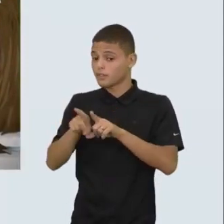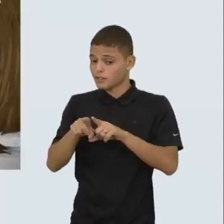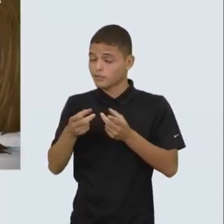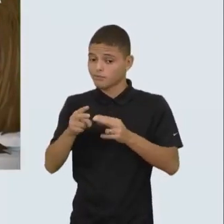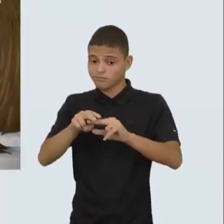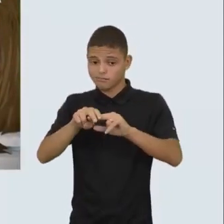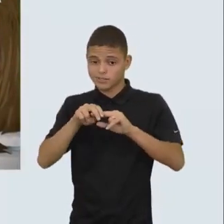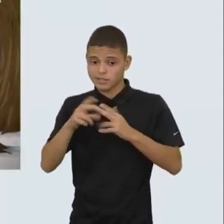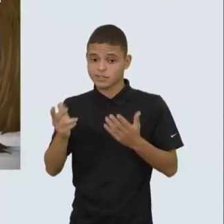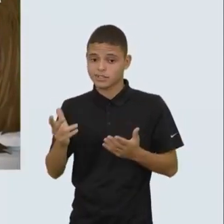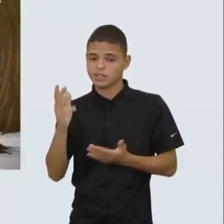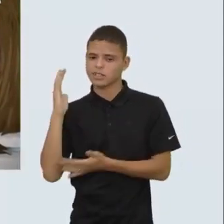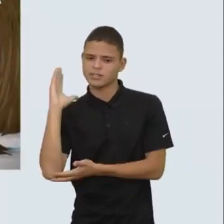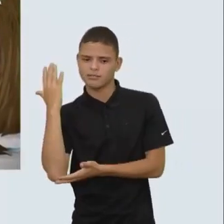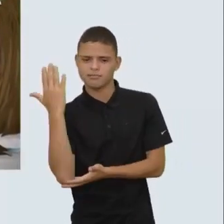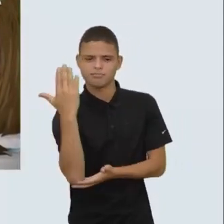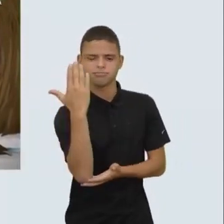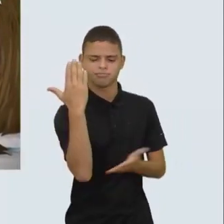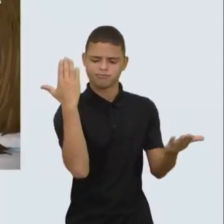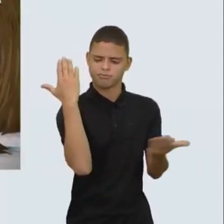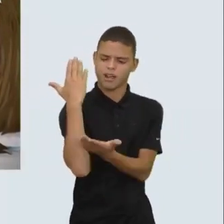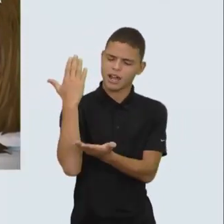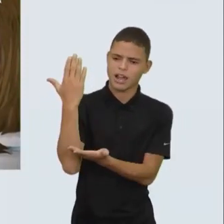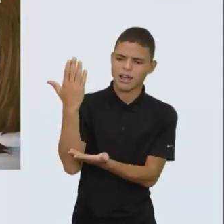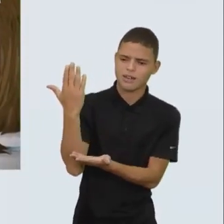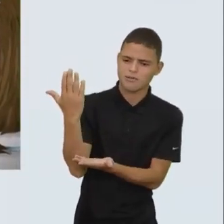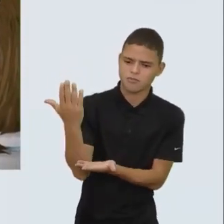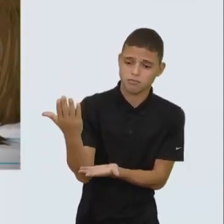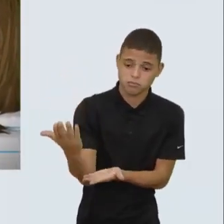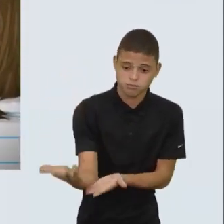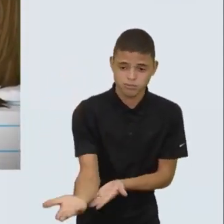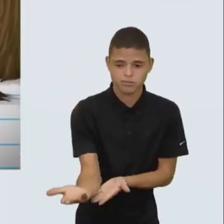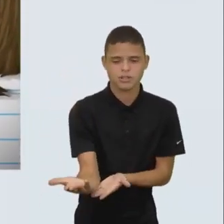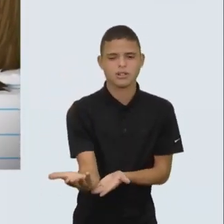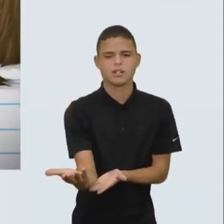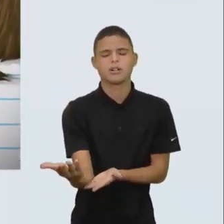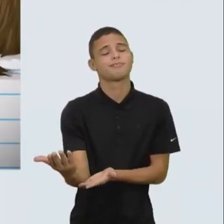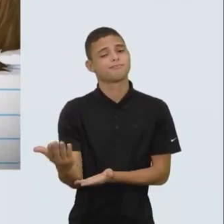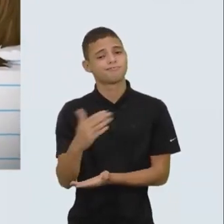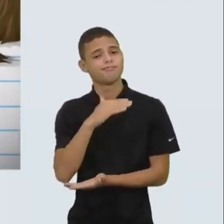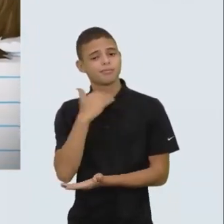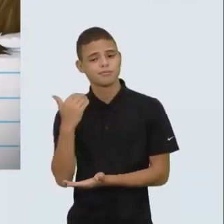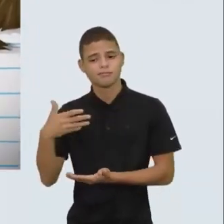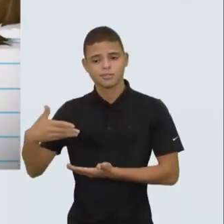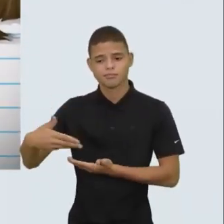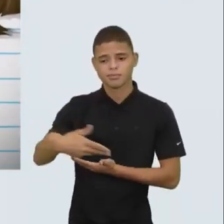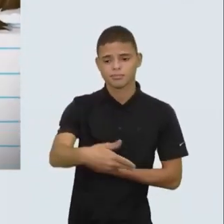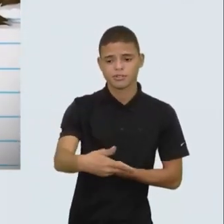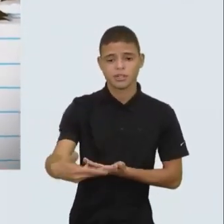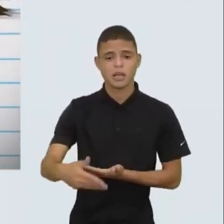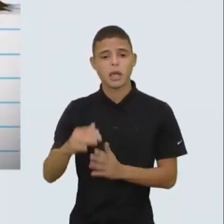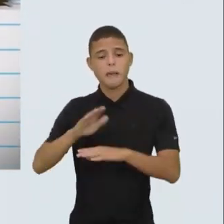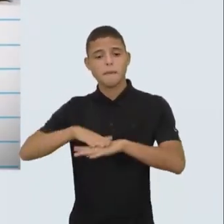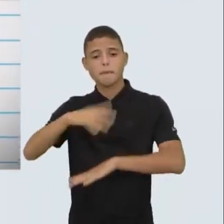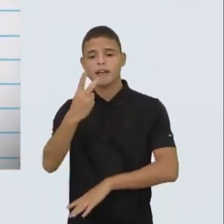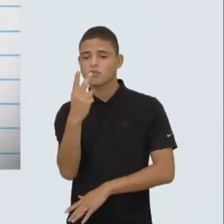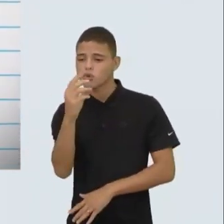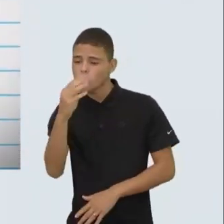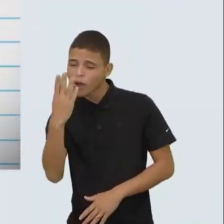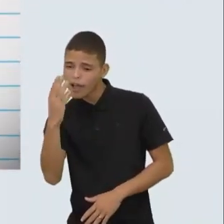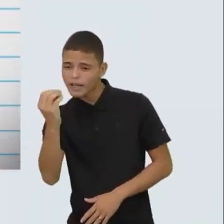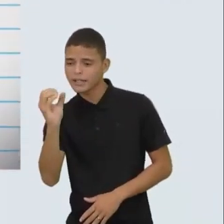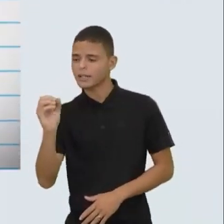desmatamento vem sendo uma constante. No continente americano, de acordo com dados da FAO, entre 2000 e 2010, mais de 40 mil